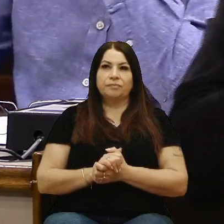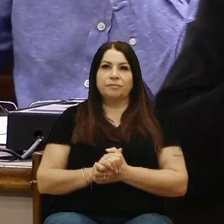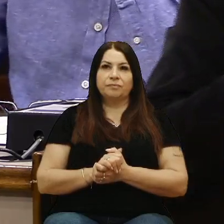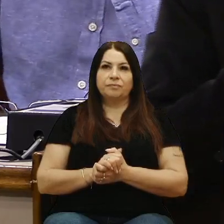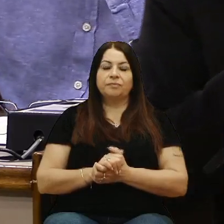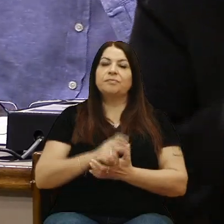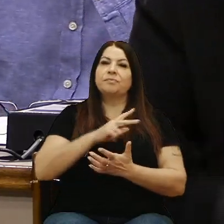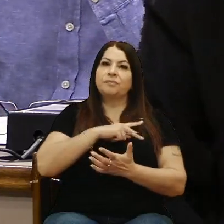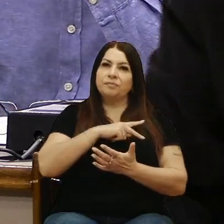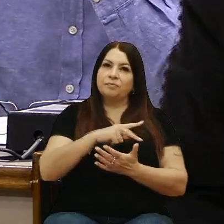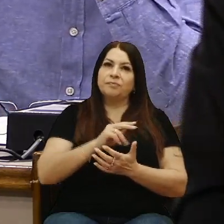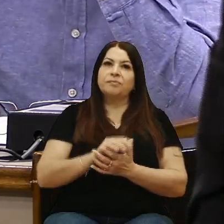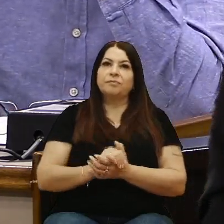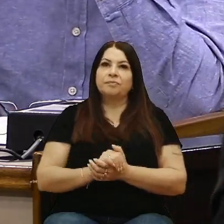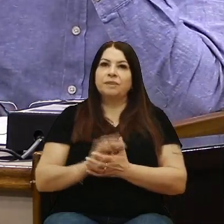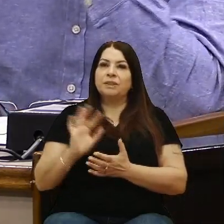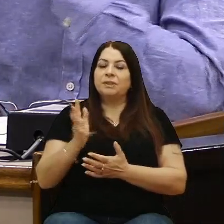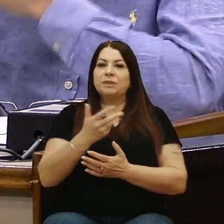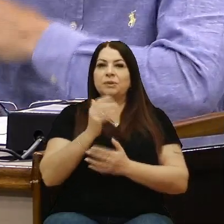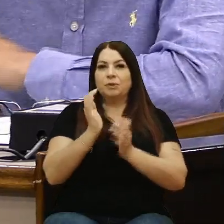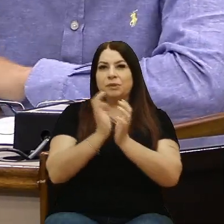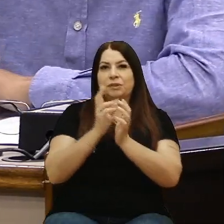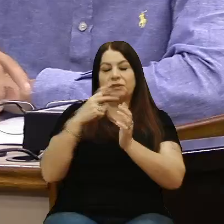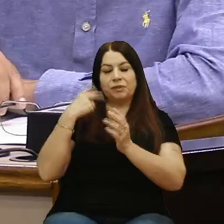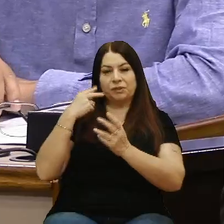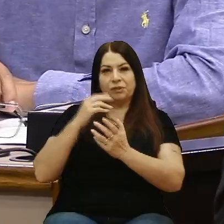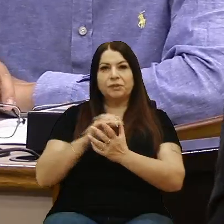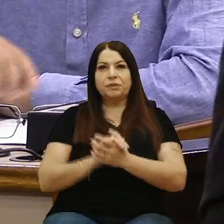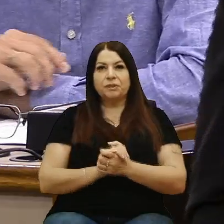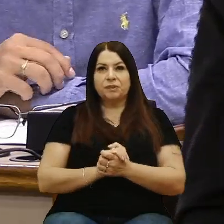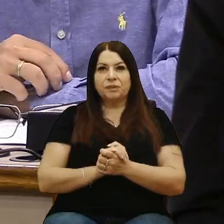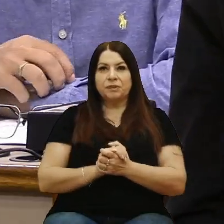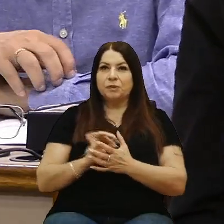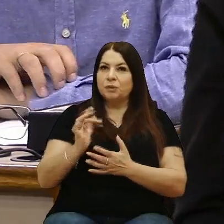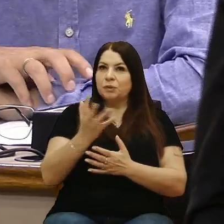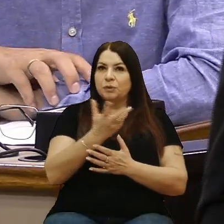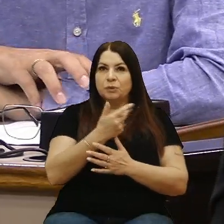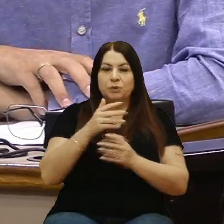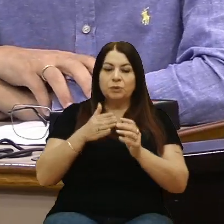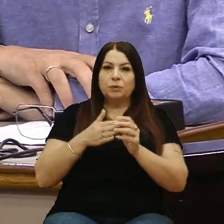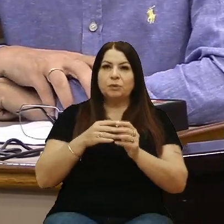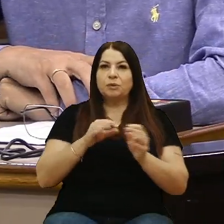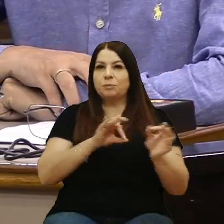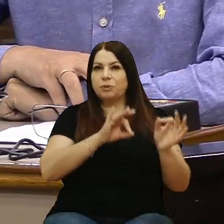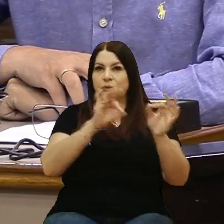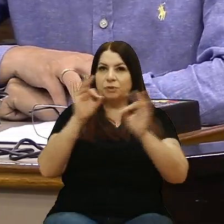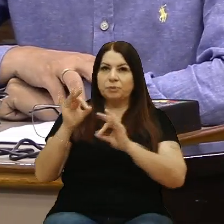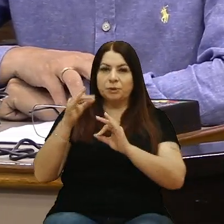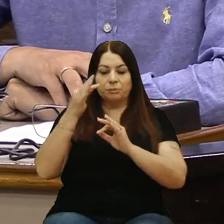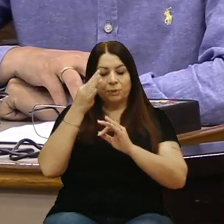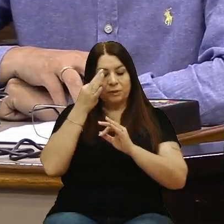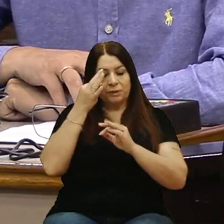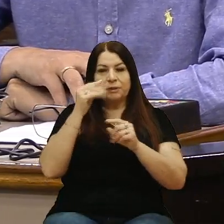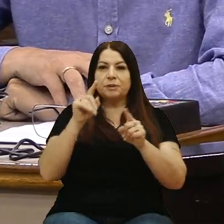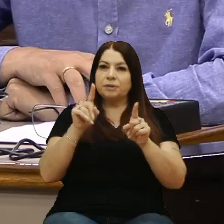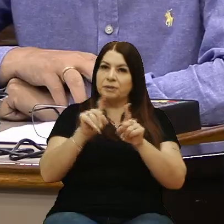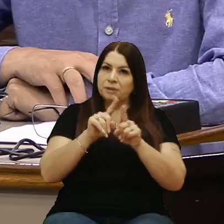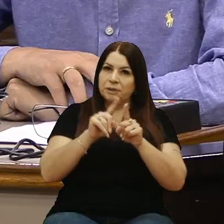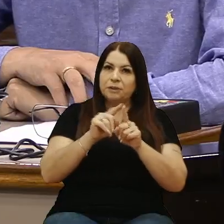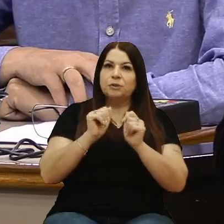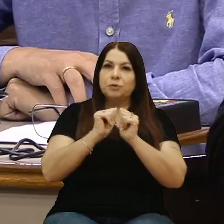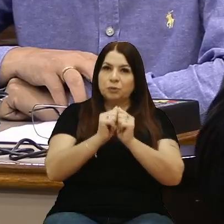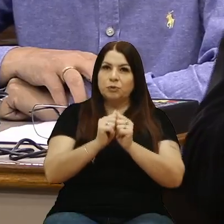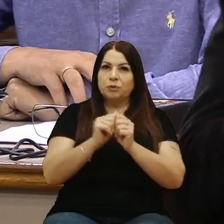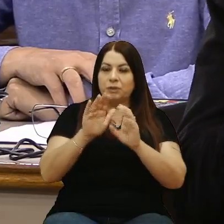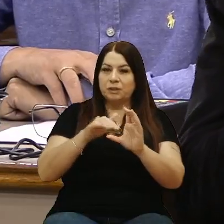Senhor presidente, nobres colegas vereadores, todos que nos assistem presencialmente e também através